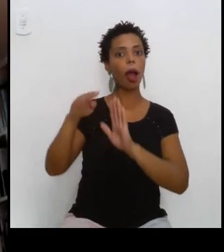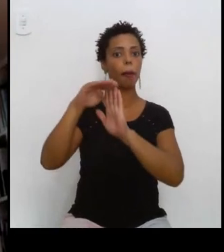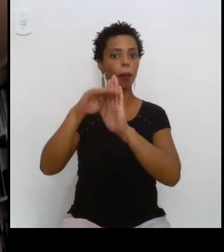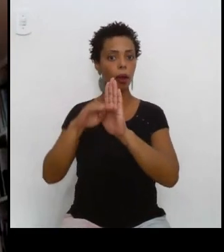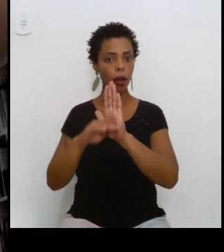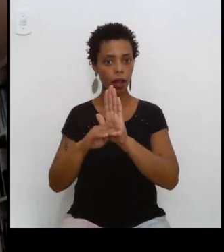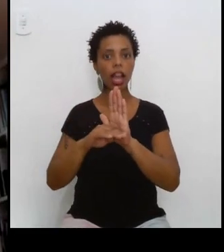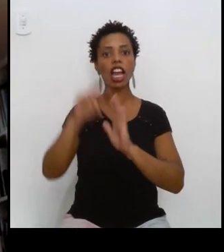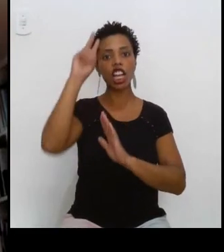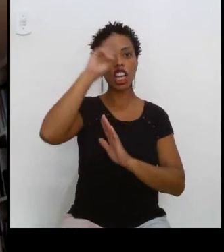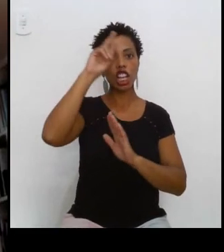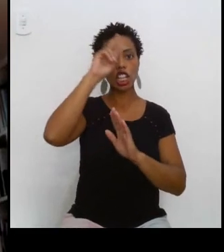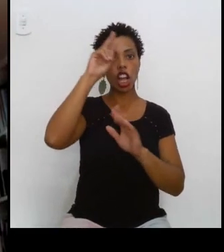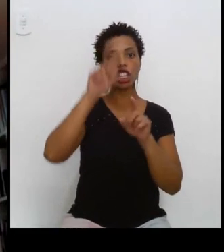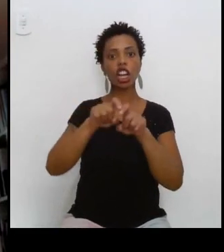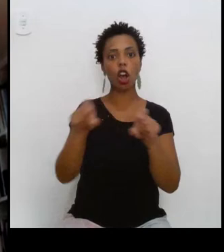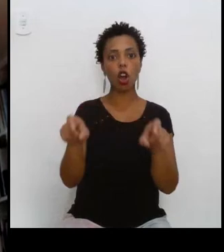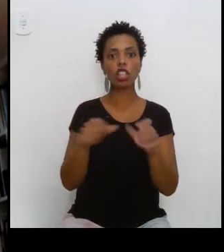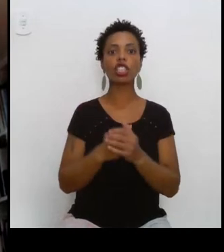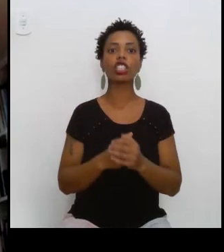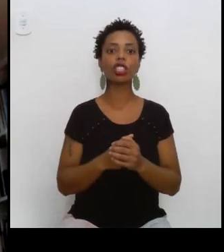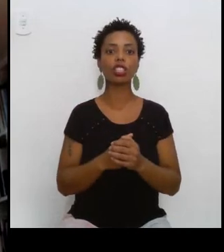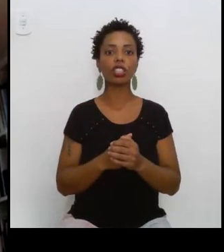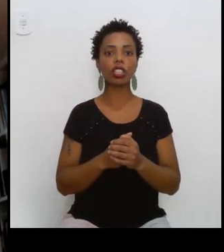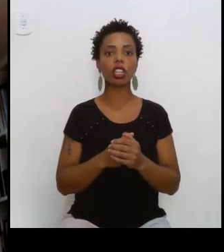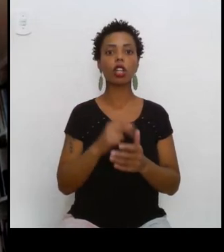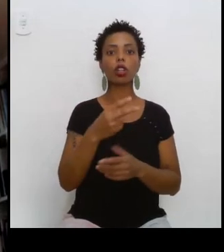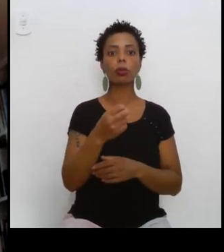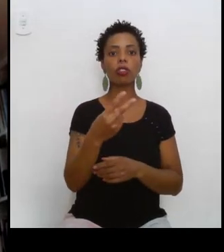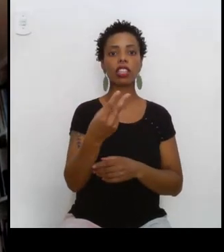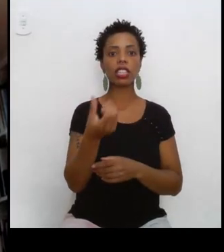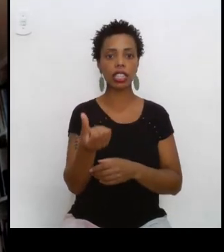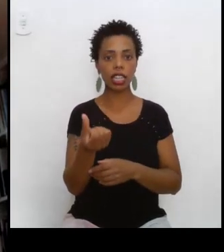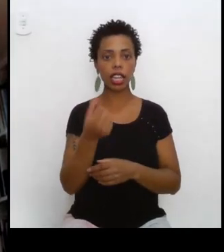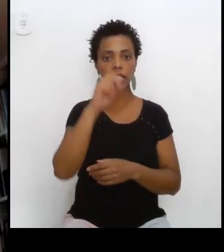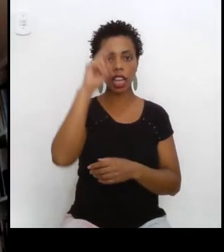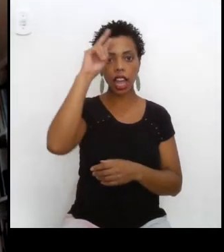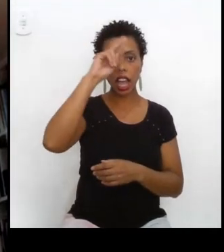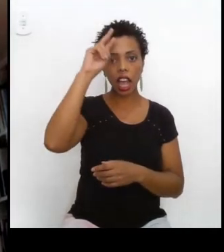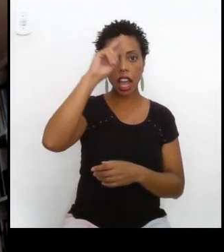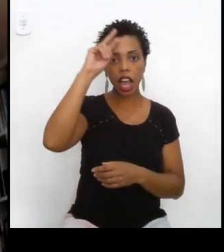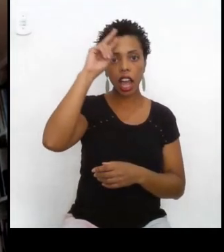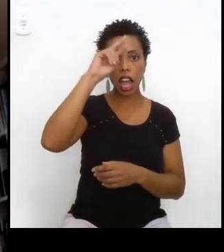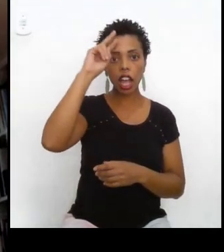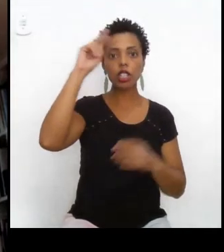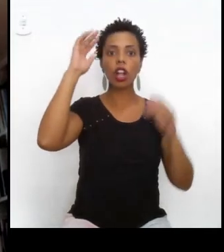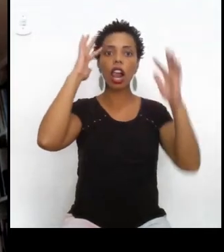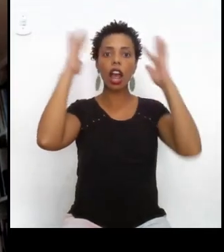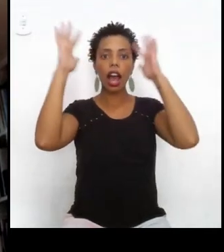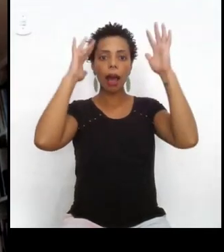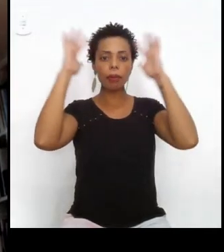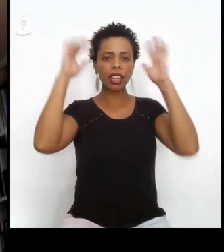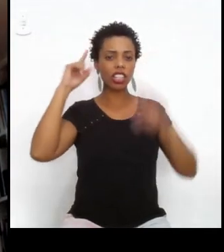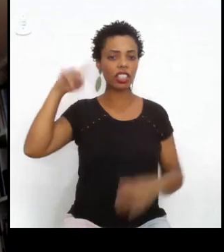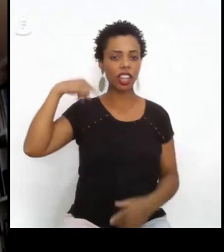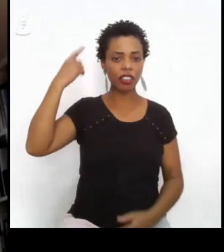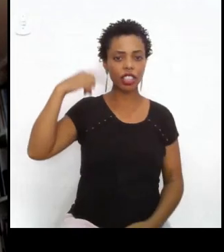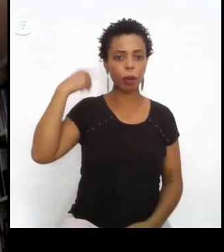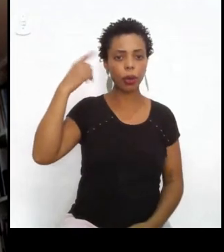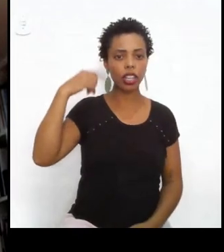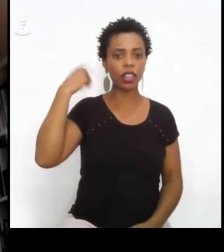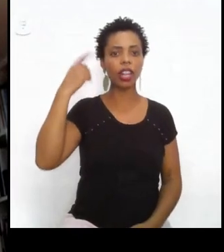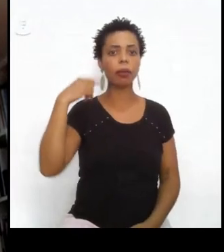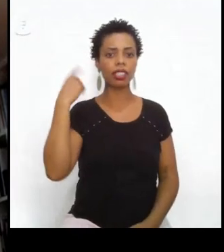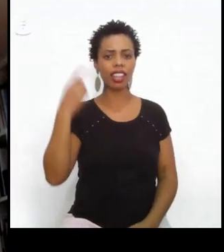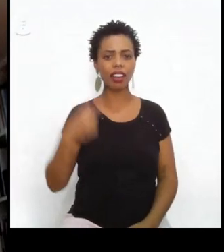Ecologia e2026 histórias do Delírio da loucura esse então é o 2º seminário